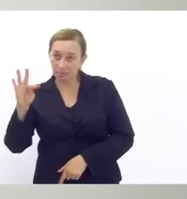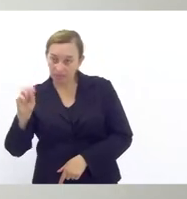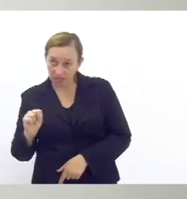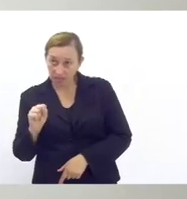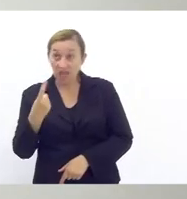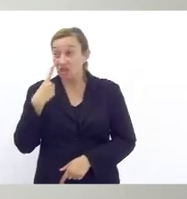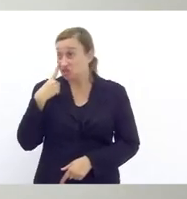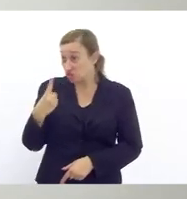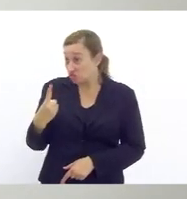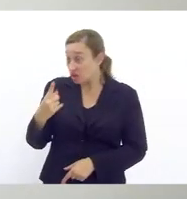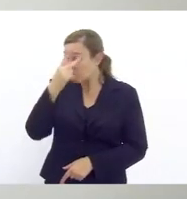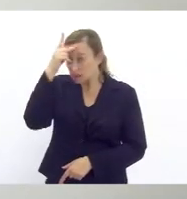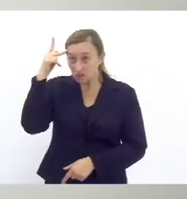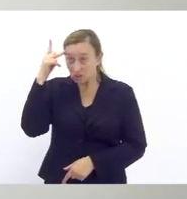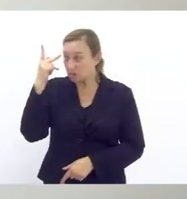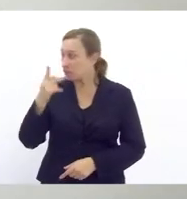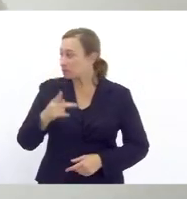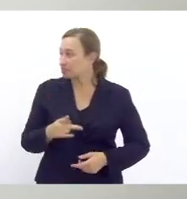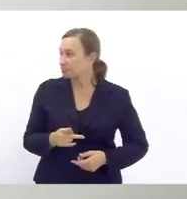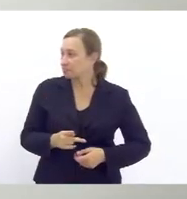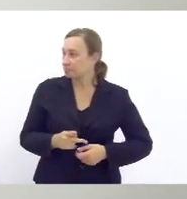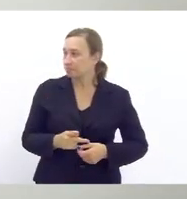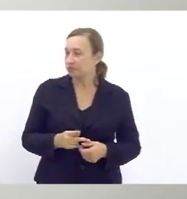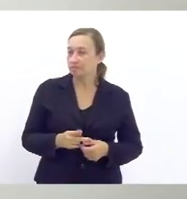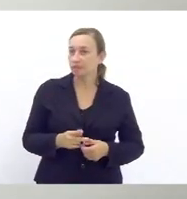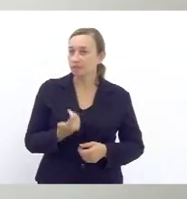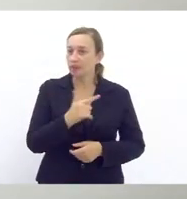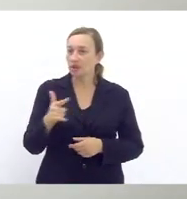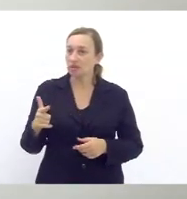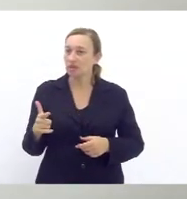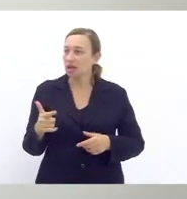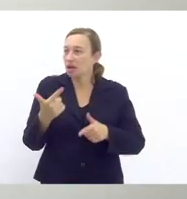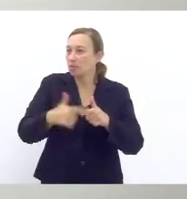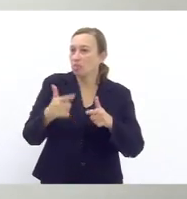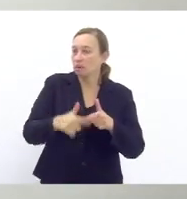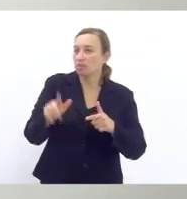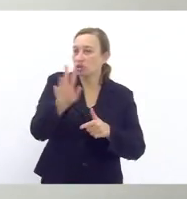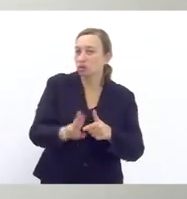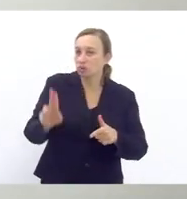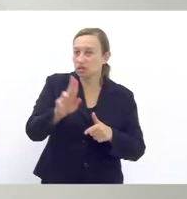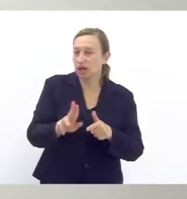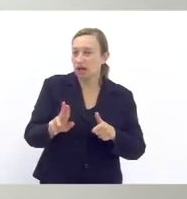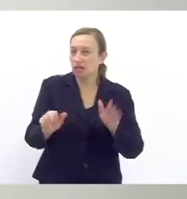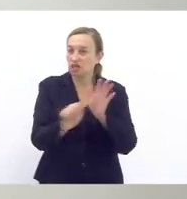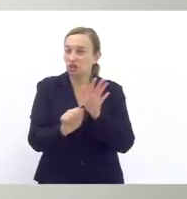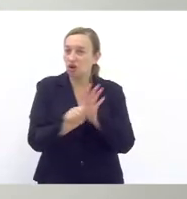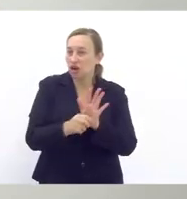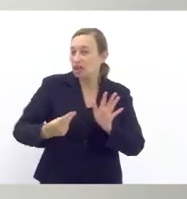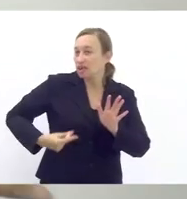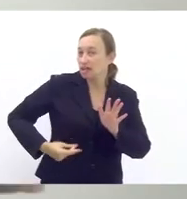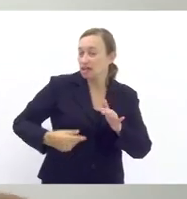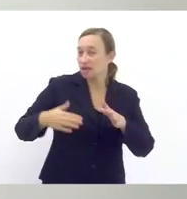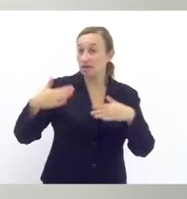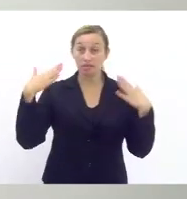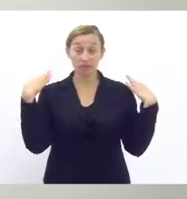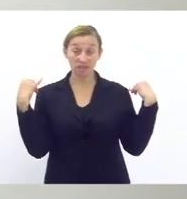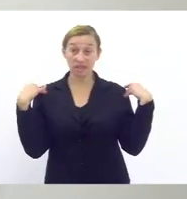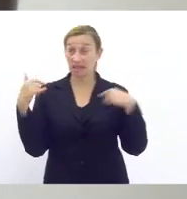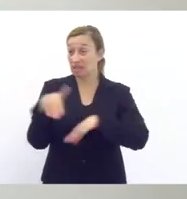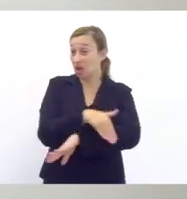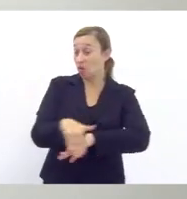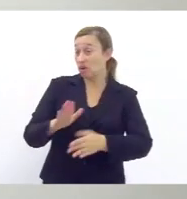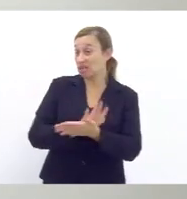que a gente olha para pessoas famílias que não tem nenhum problema de utilizar drogas e sair na rua como se nada tivesse acontecido